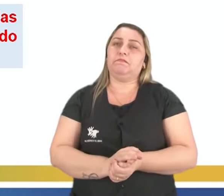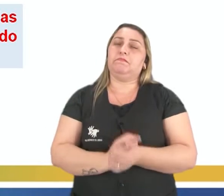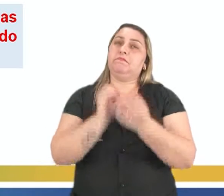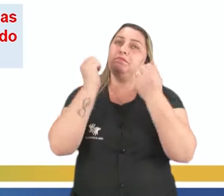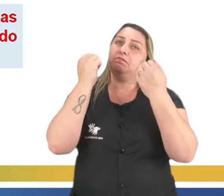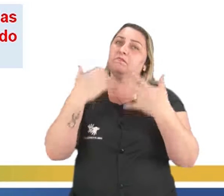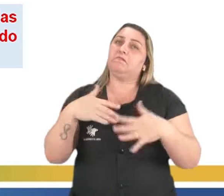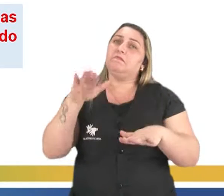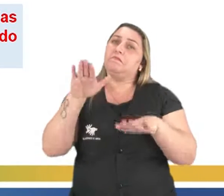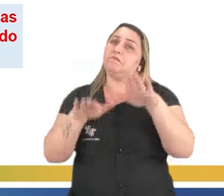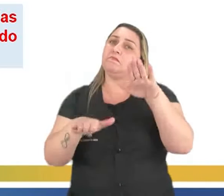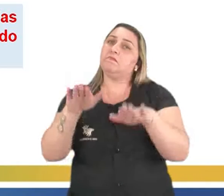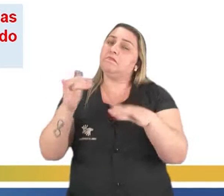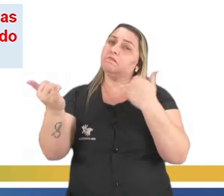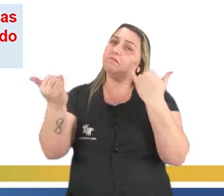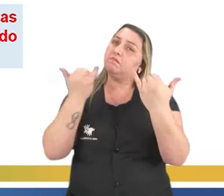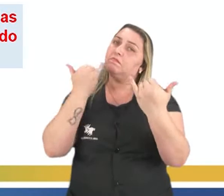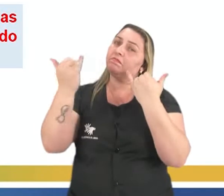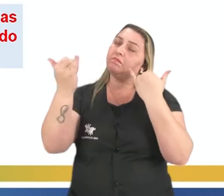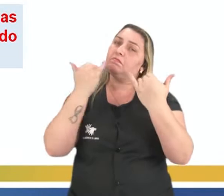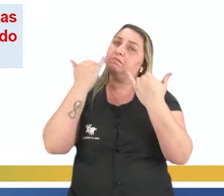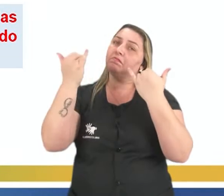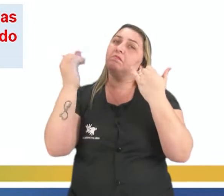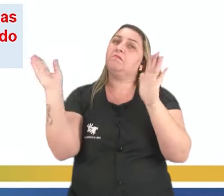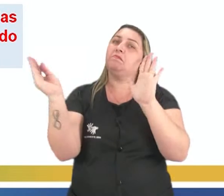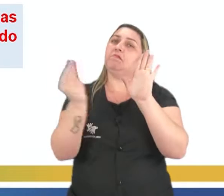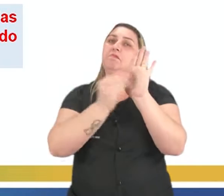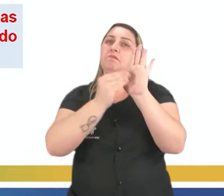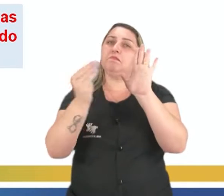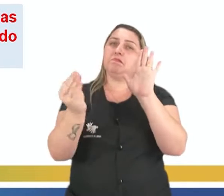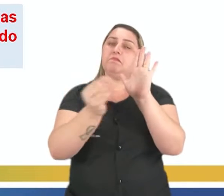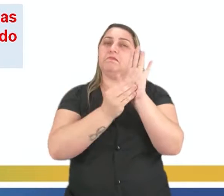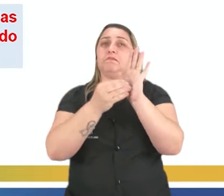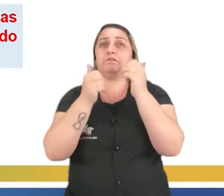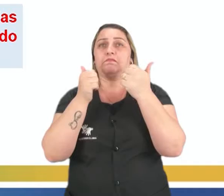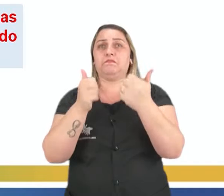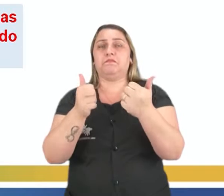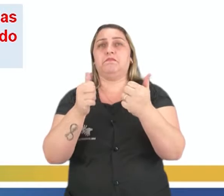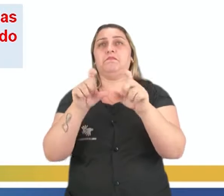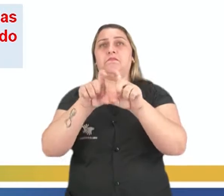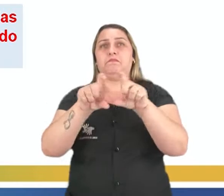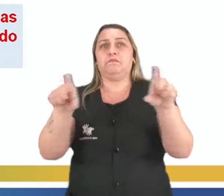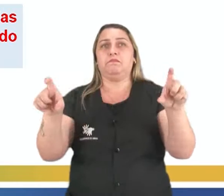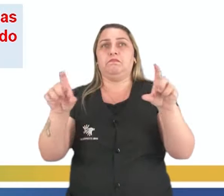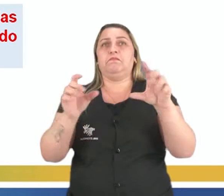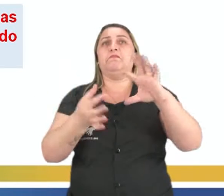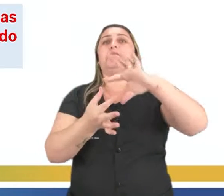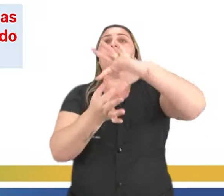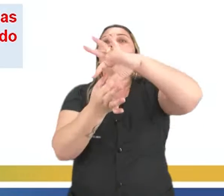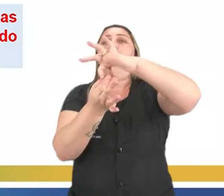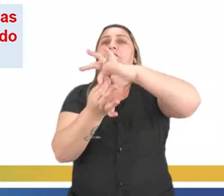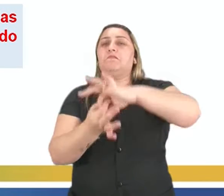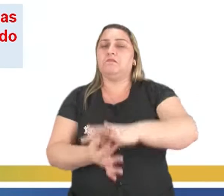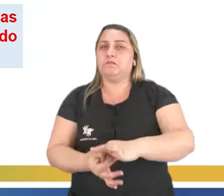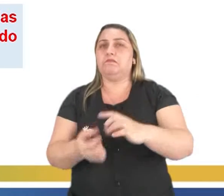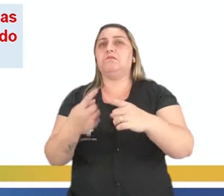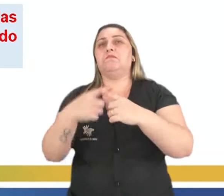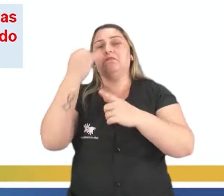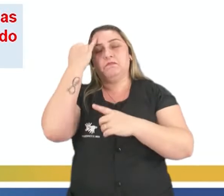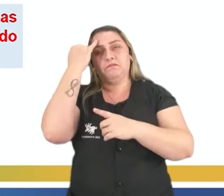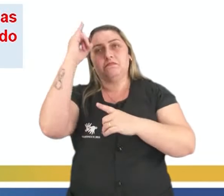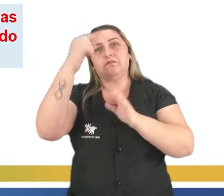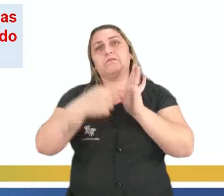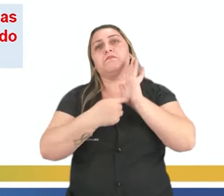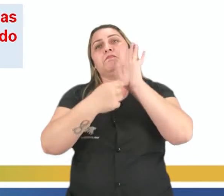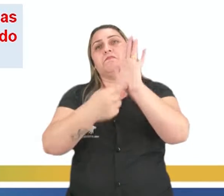crescendo conforme as informações vão sendo colocadas. Tá? O trecho está coerente, então, porque as ideias